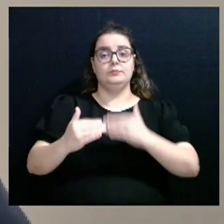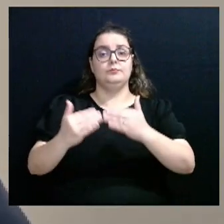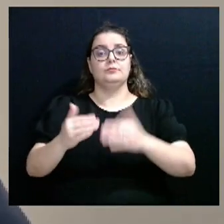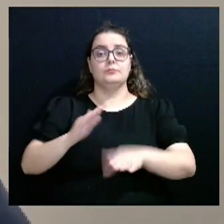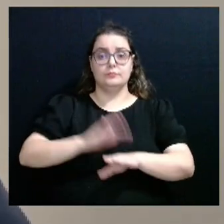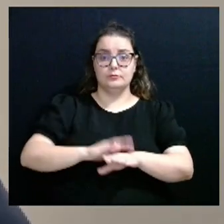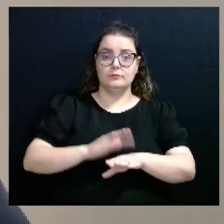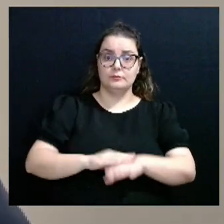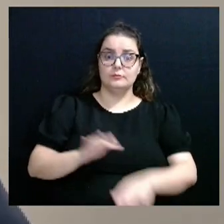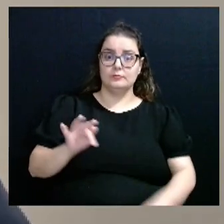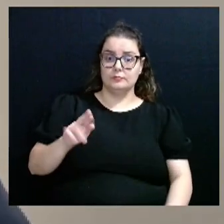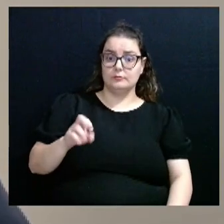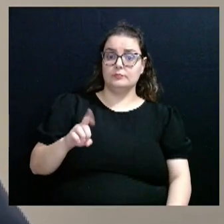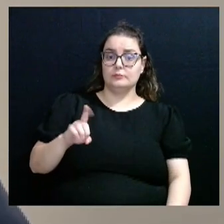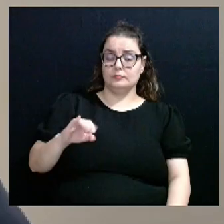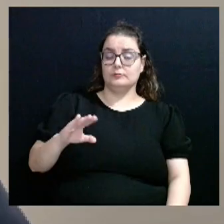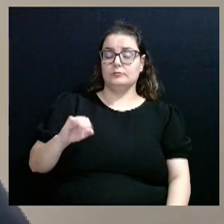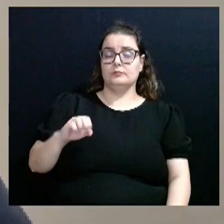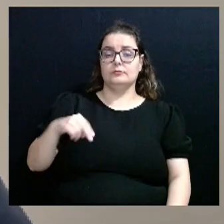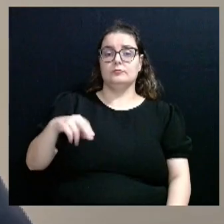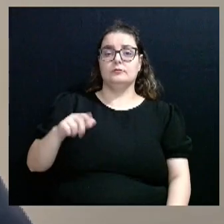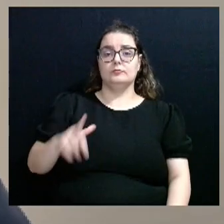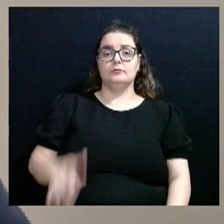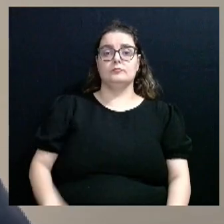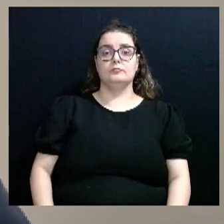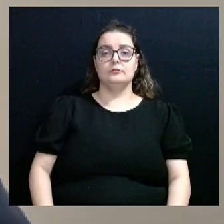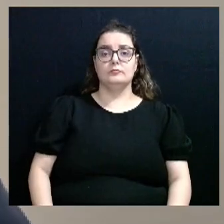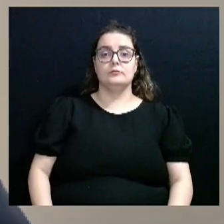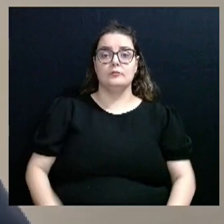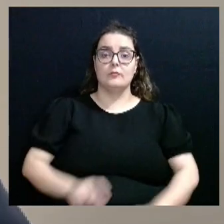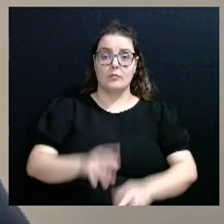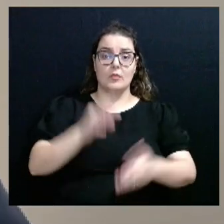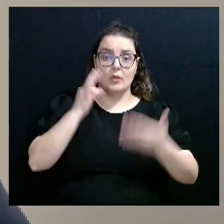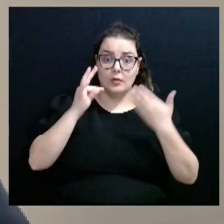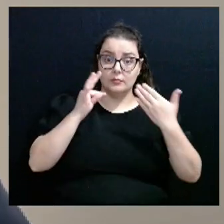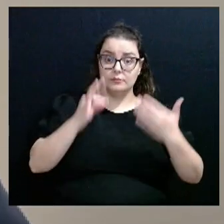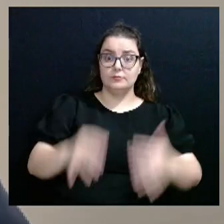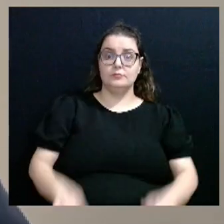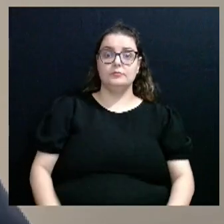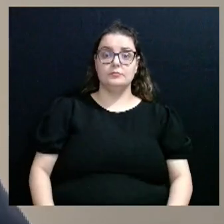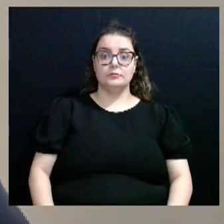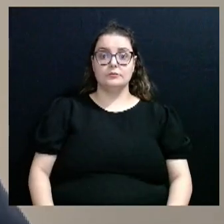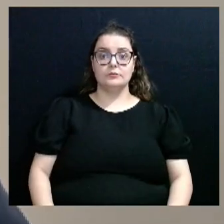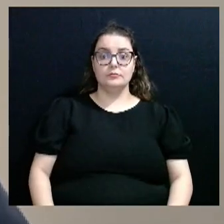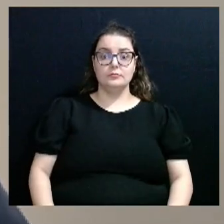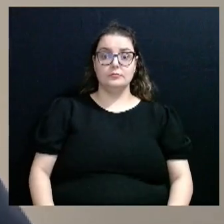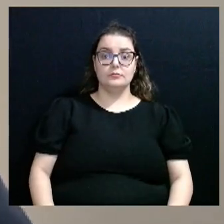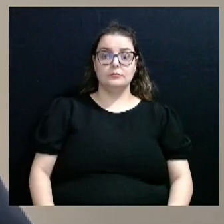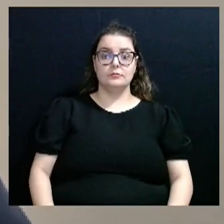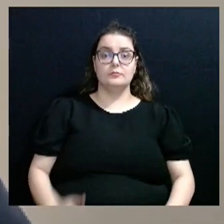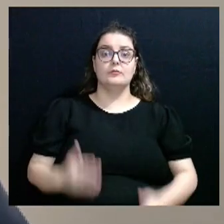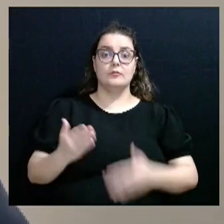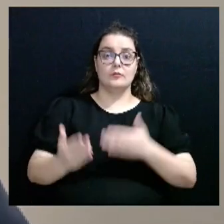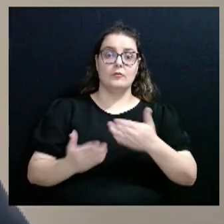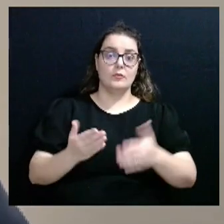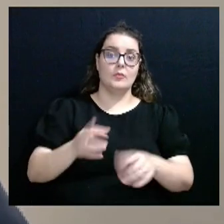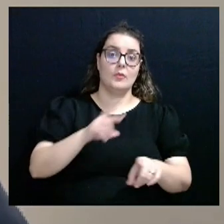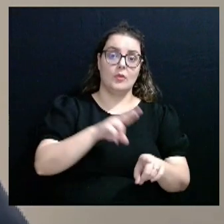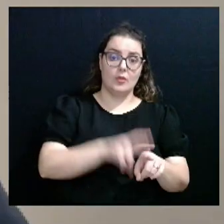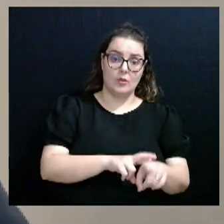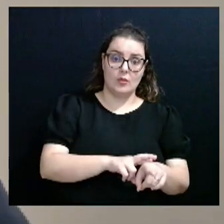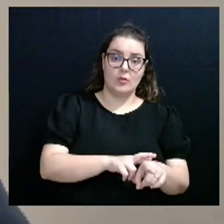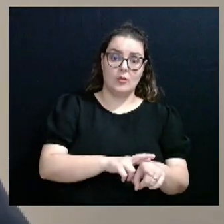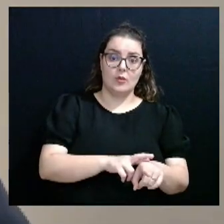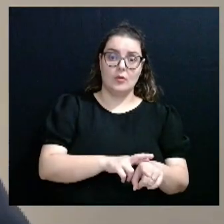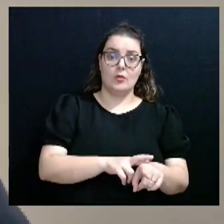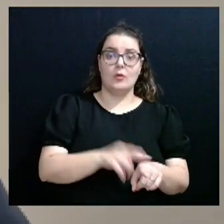A gente tem aparelhos modernos de radioterapia que entregam a radiação para tratamento da próstata com precisão